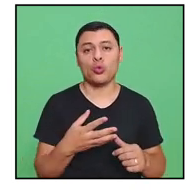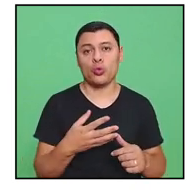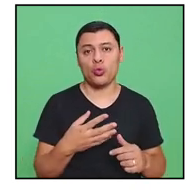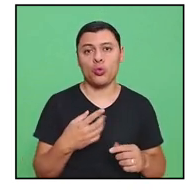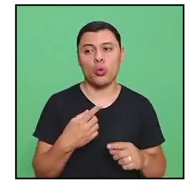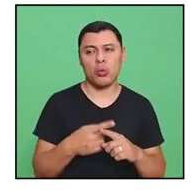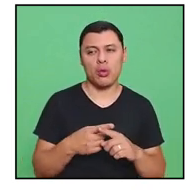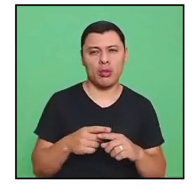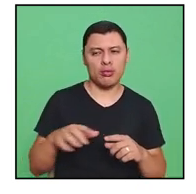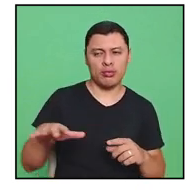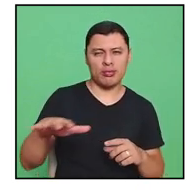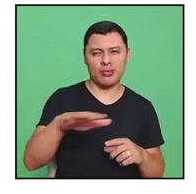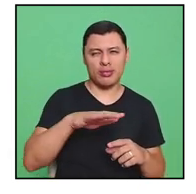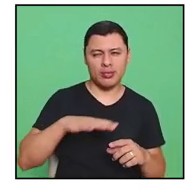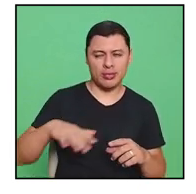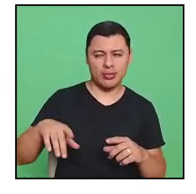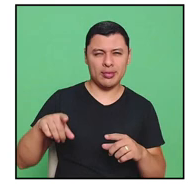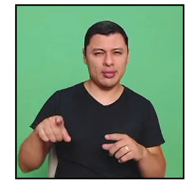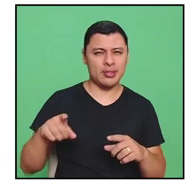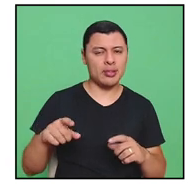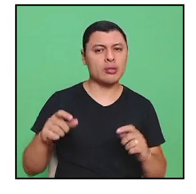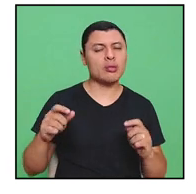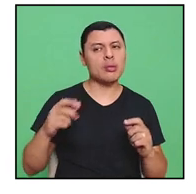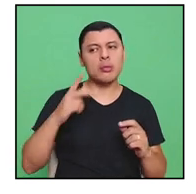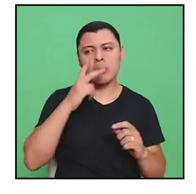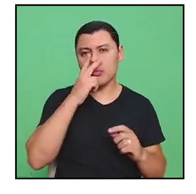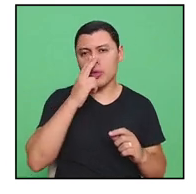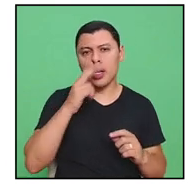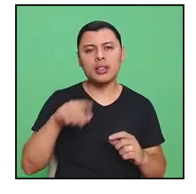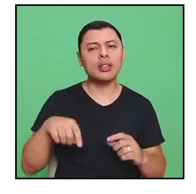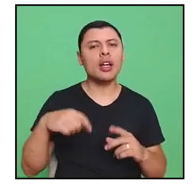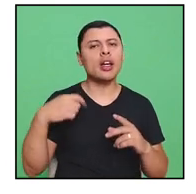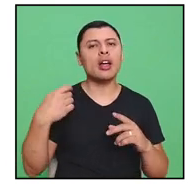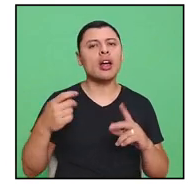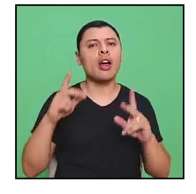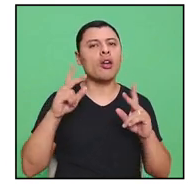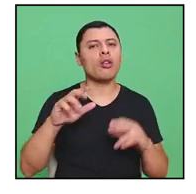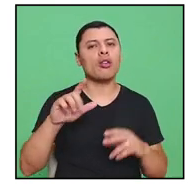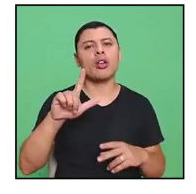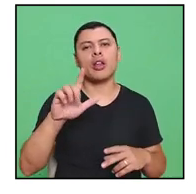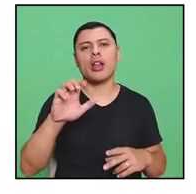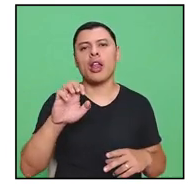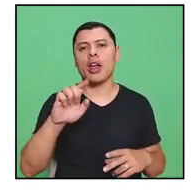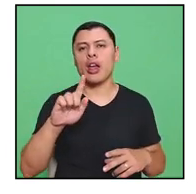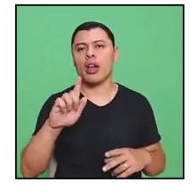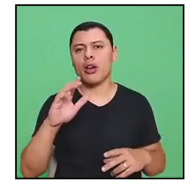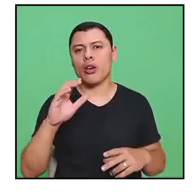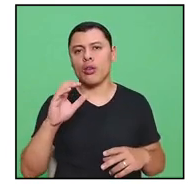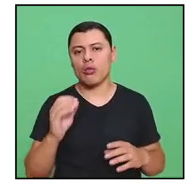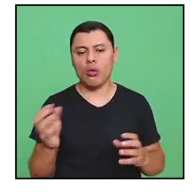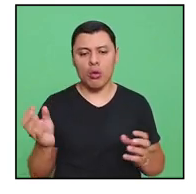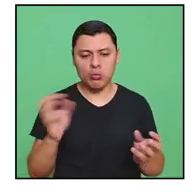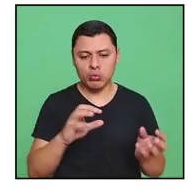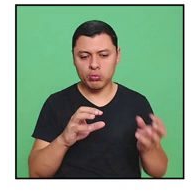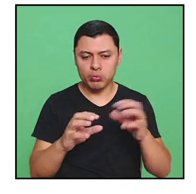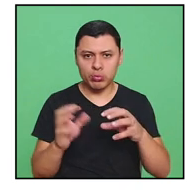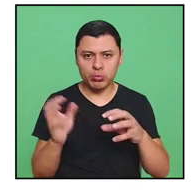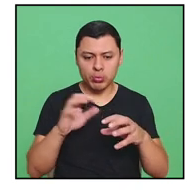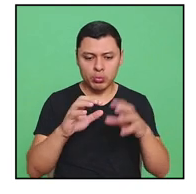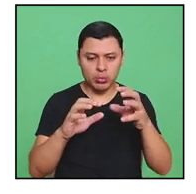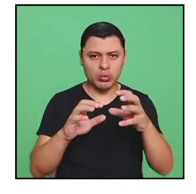esse ecossistema, ele pode ser entendido como um grande Lego, onde você monta peças e desmonta e